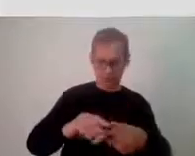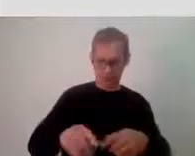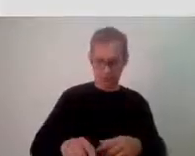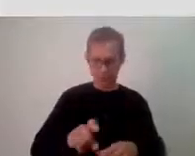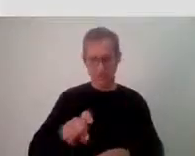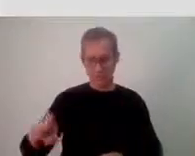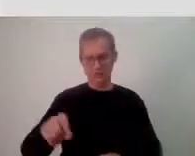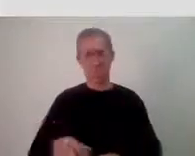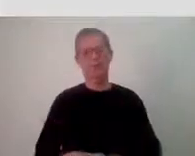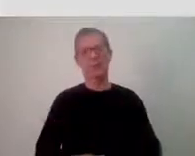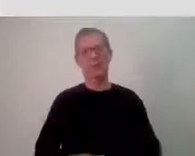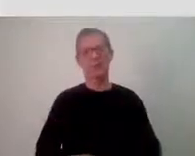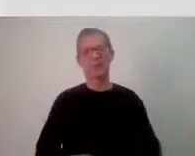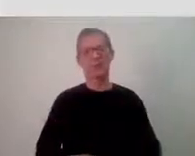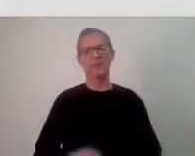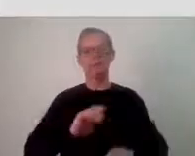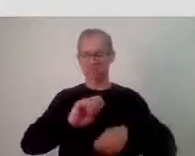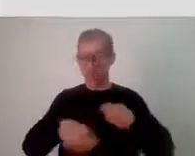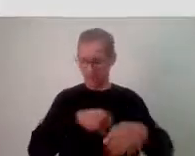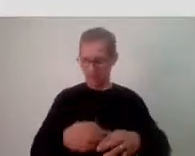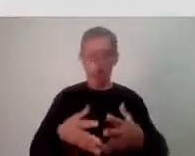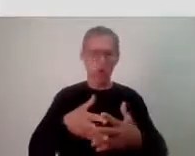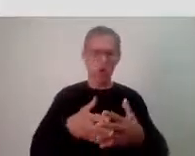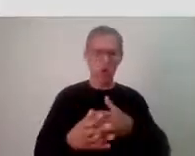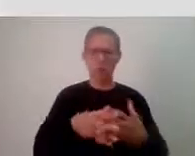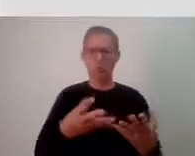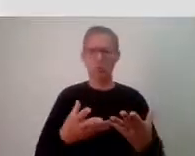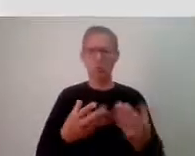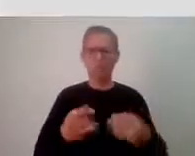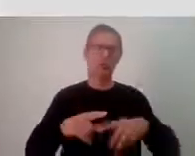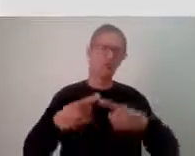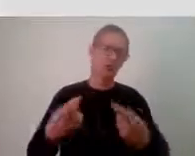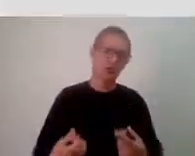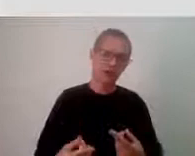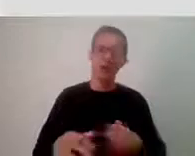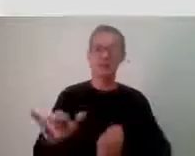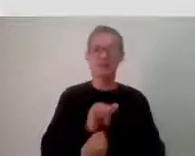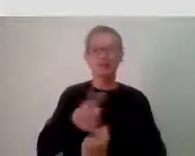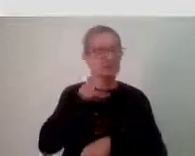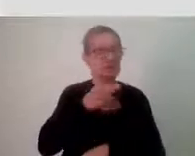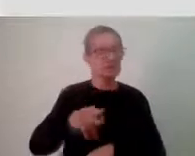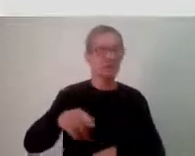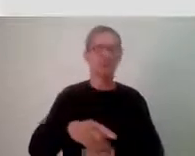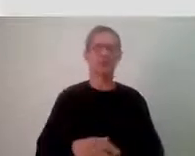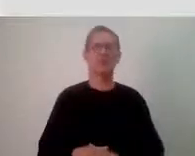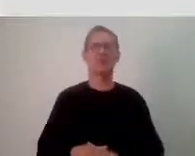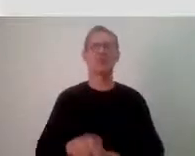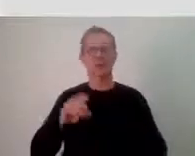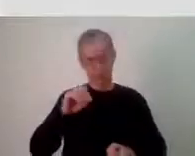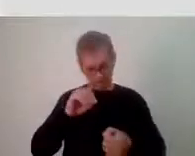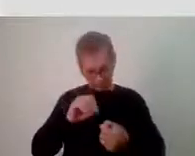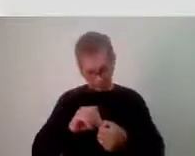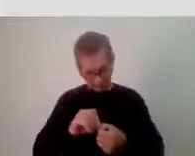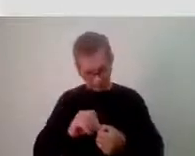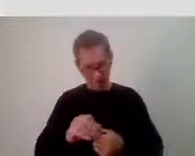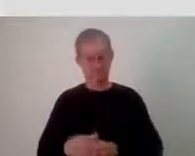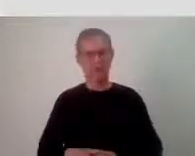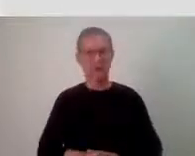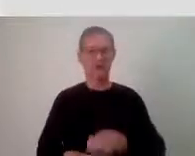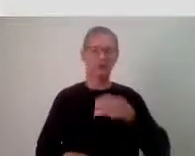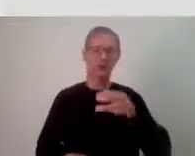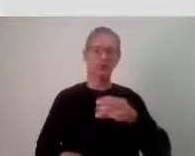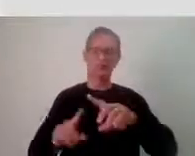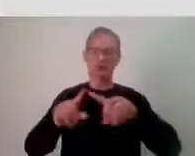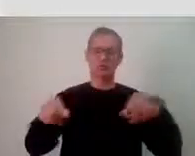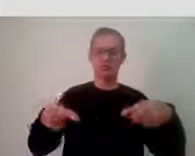de seno e cosseno, esses sinais, dá muito trabalho. Macete da professora. Faz o ciclo trigonométrico.